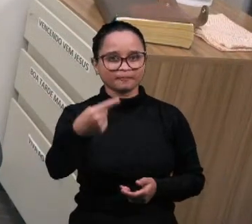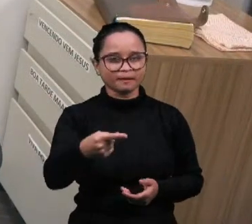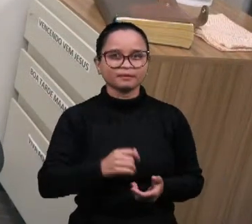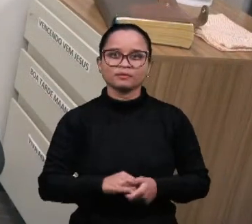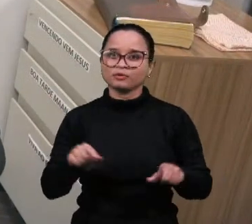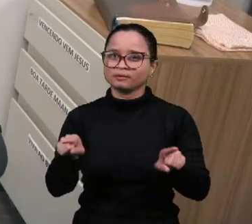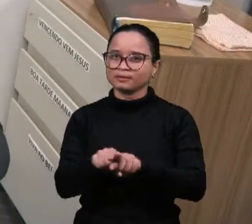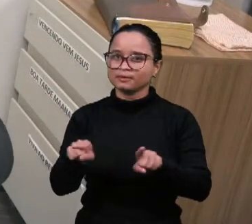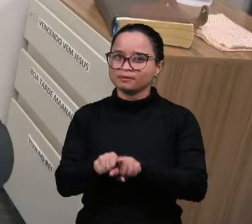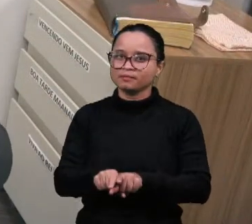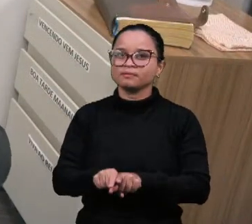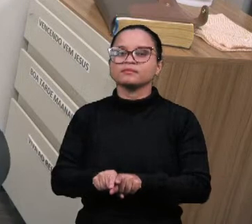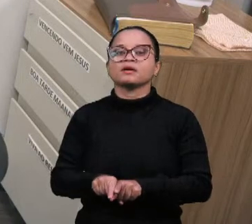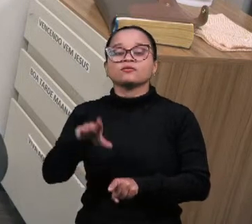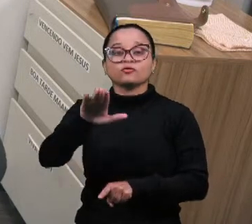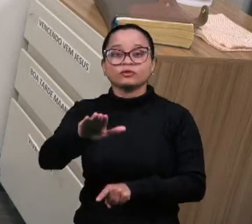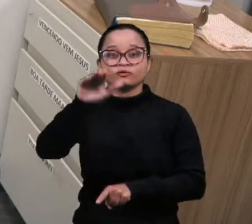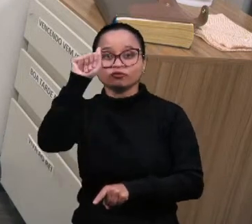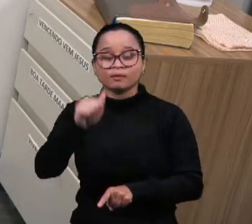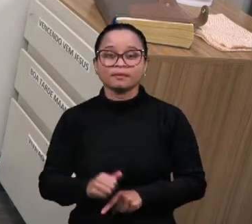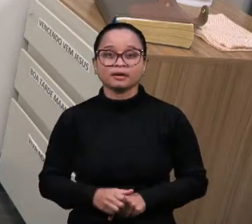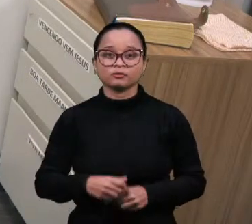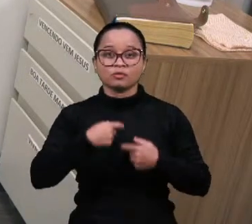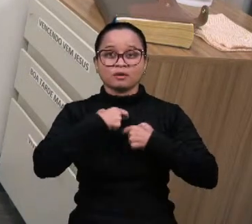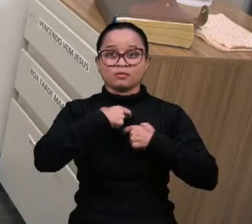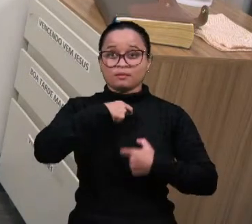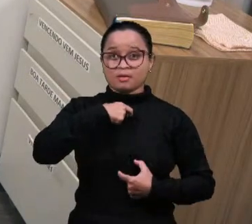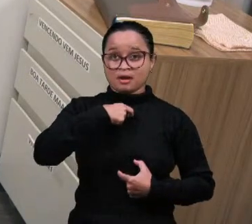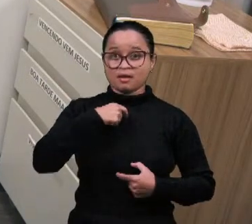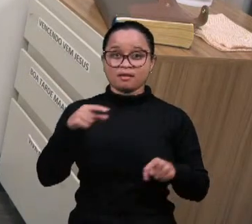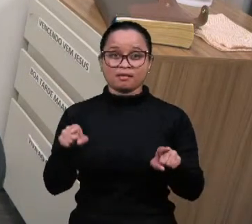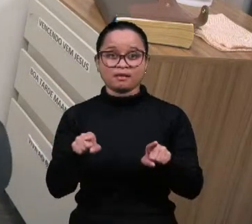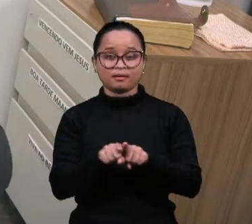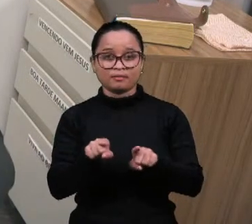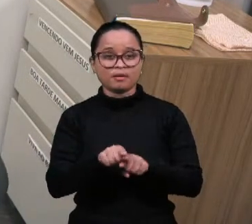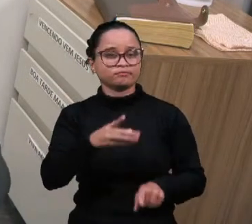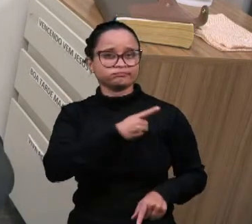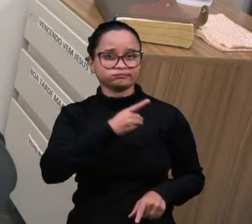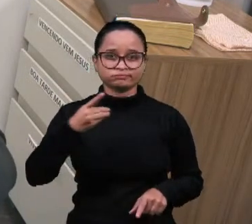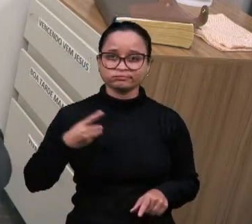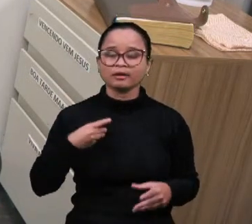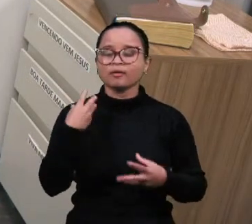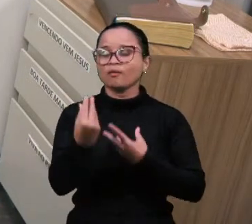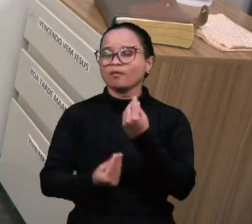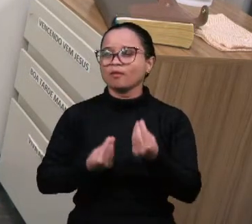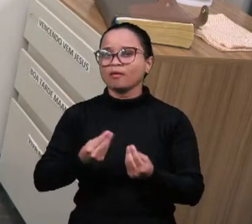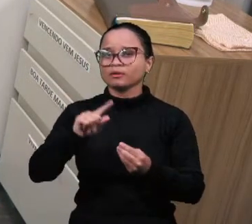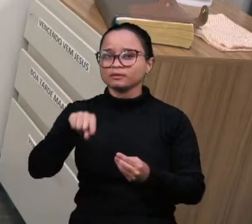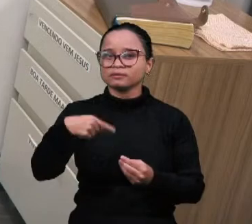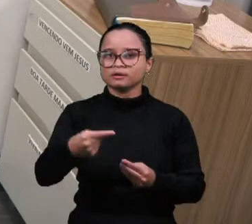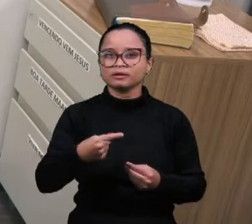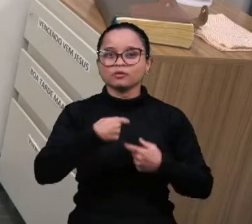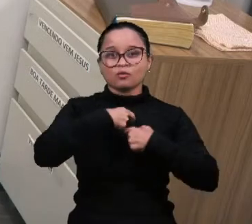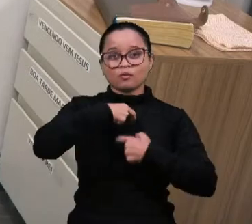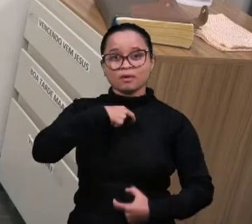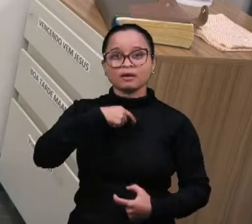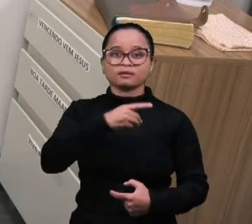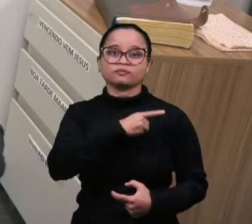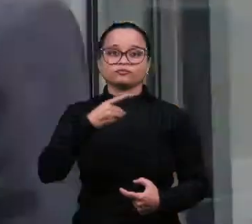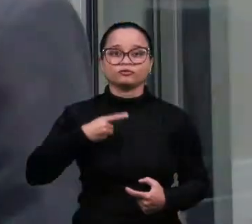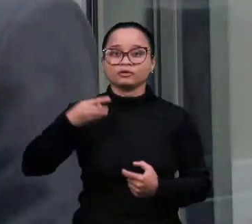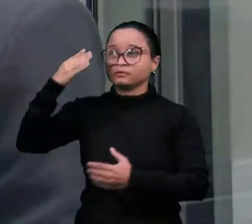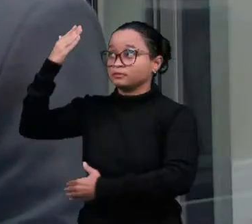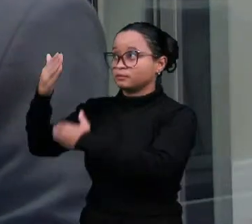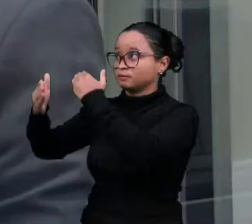levantado obreiro, foi levantado diácono. Como é que foi esse momento de ser um obreiro e depois ser levantado diácono na presença do